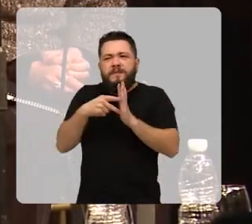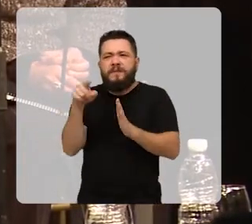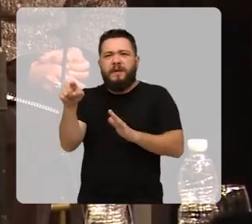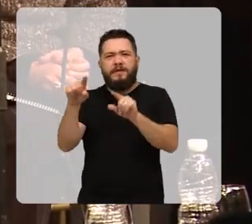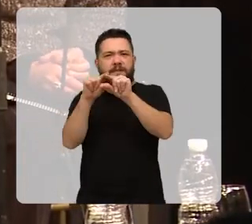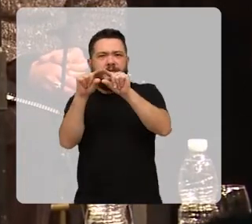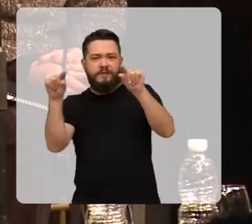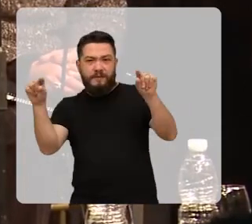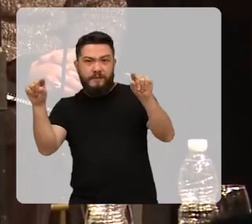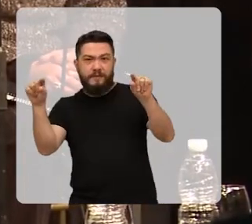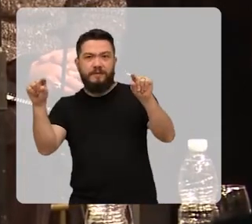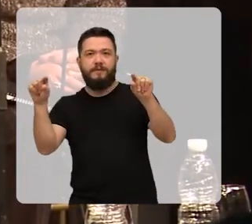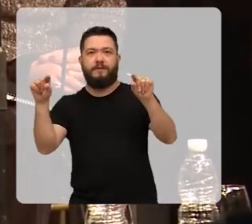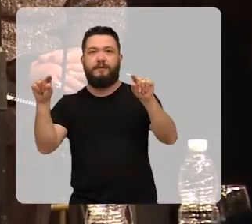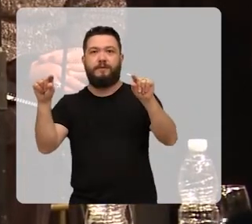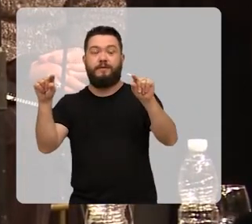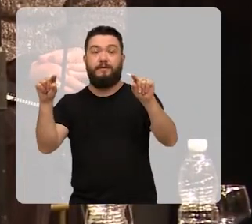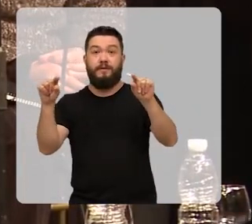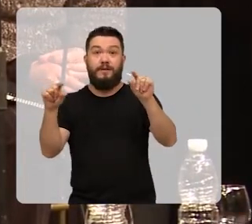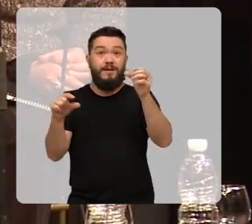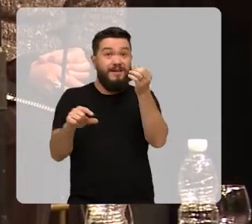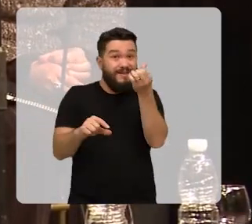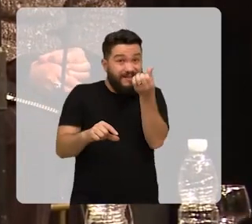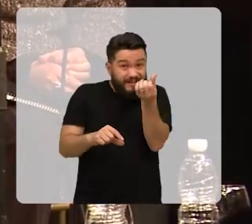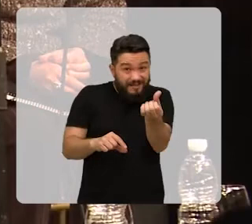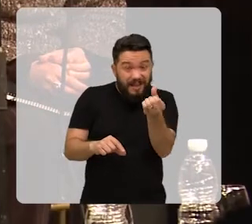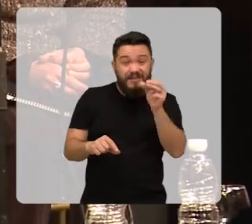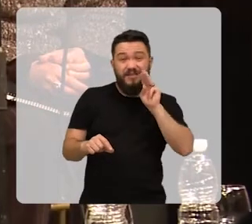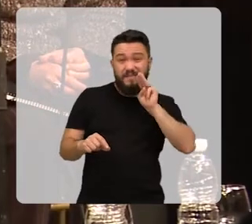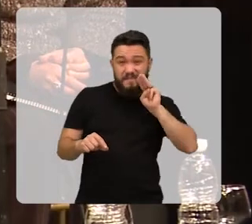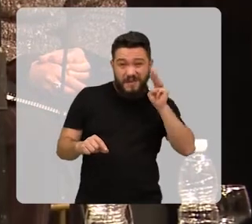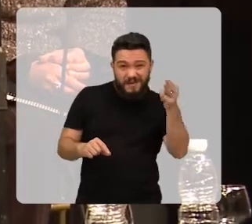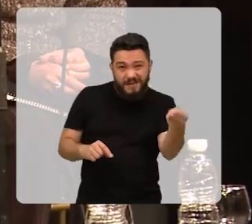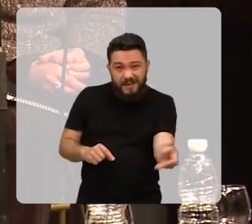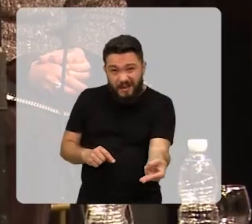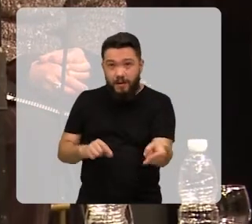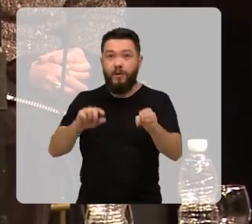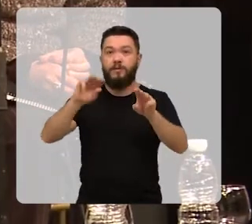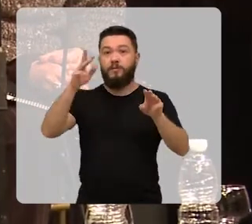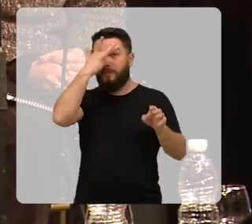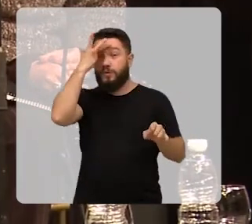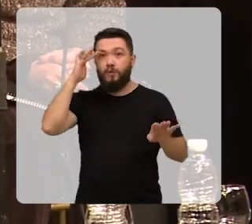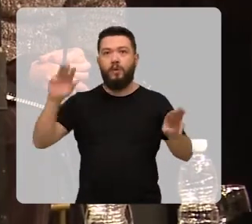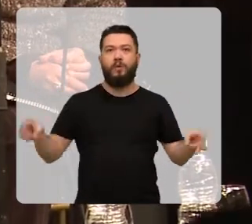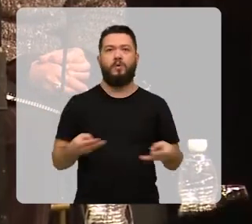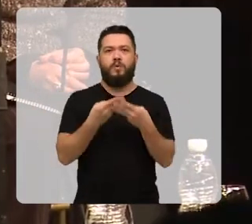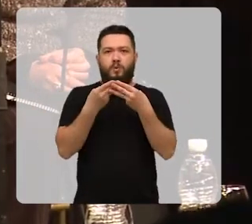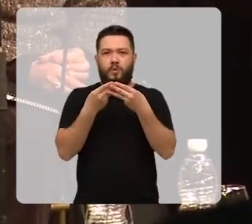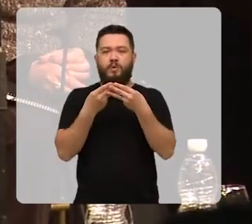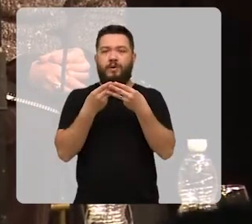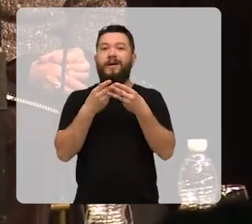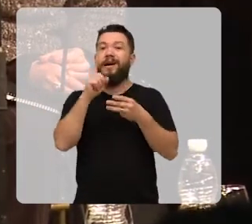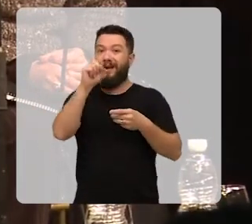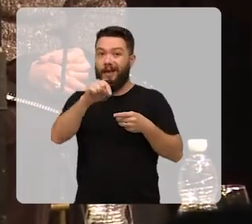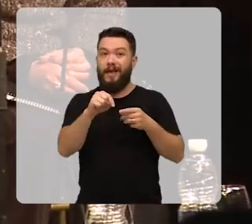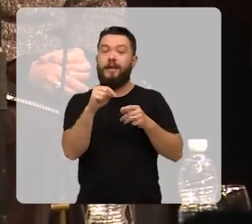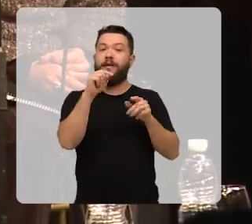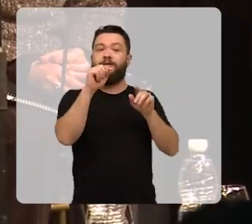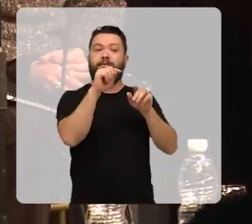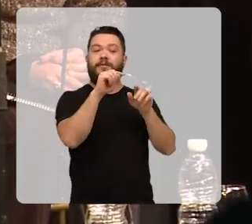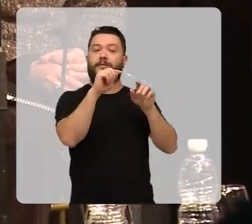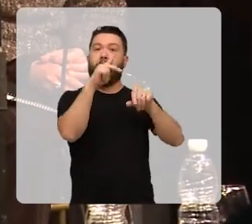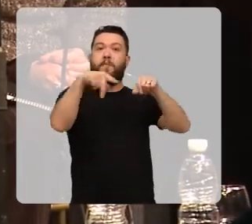Dos seis milhões de judeus, a metade eram judeus poloneses, porque lá tinha a